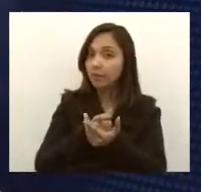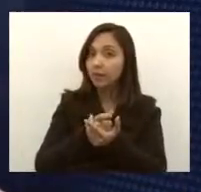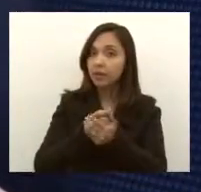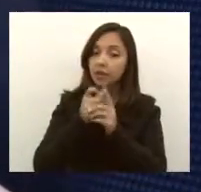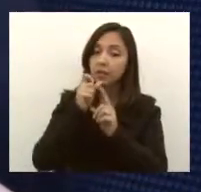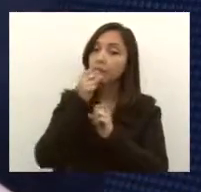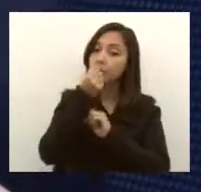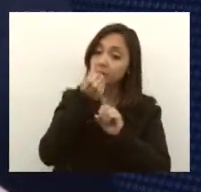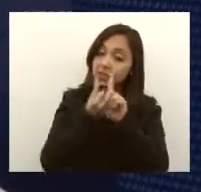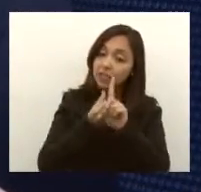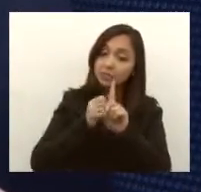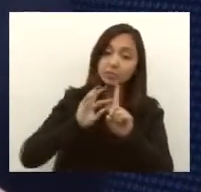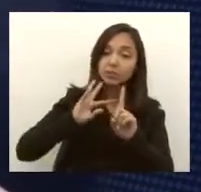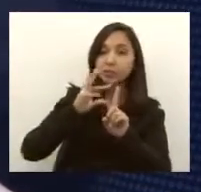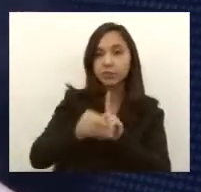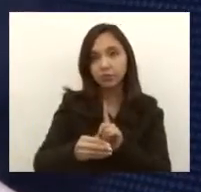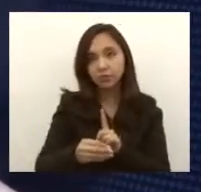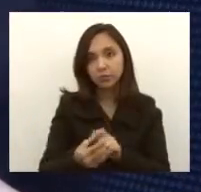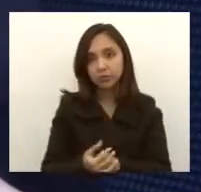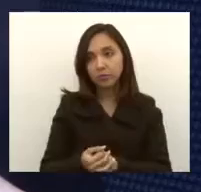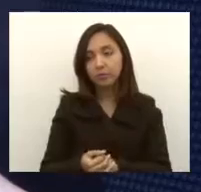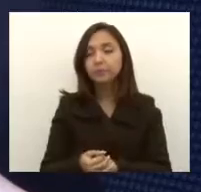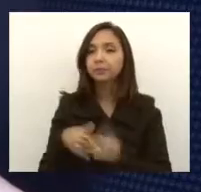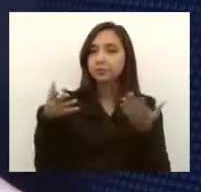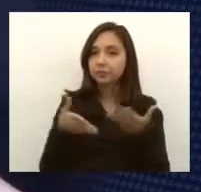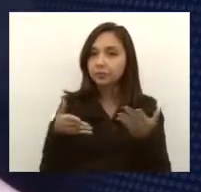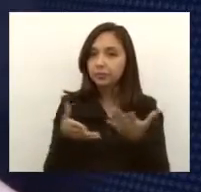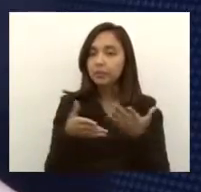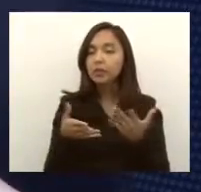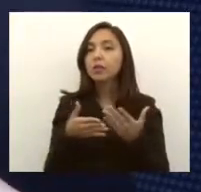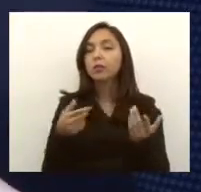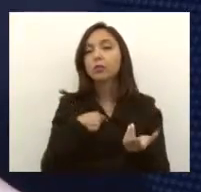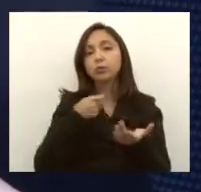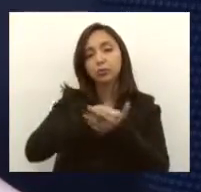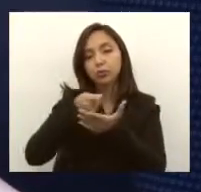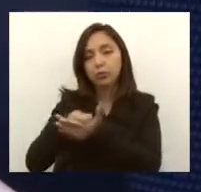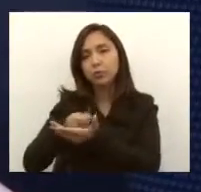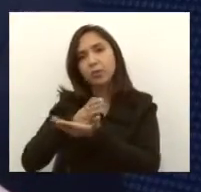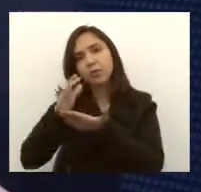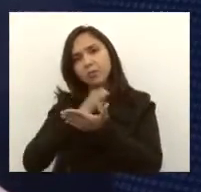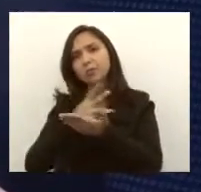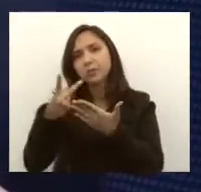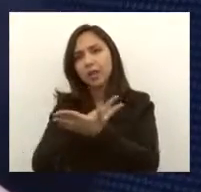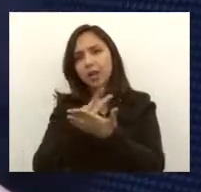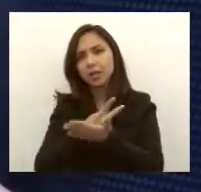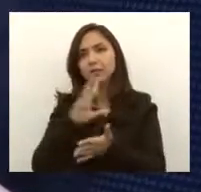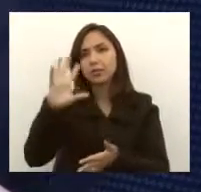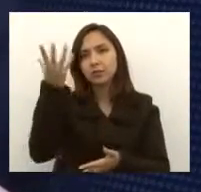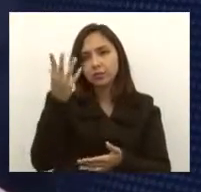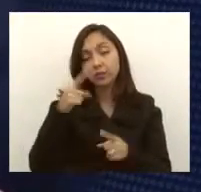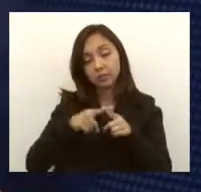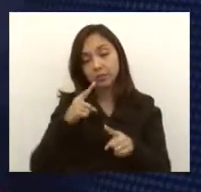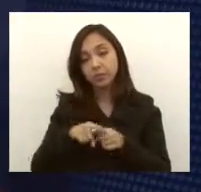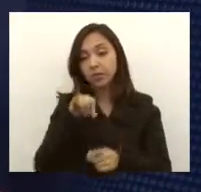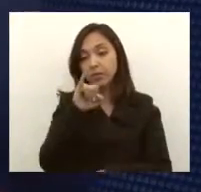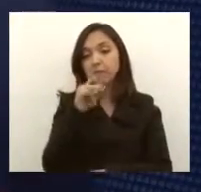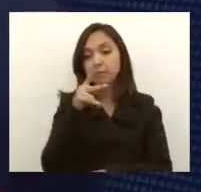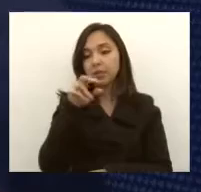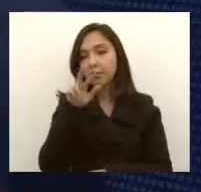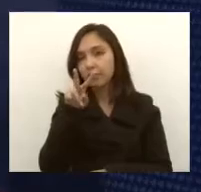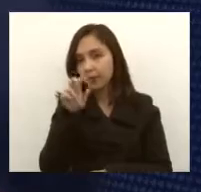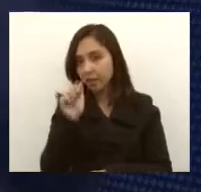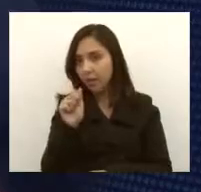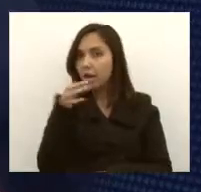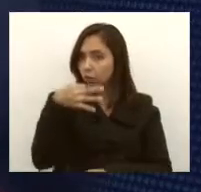semestre inteiro, de 6 meses. Então eu tenho cobrado a Secretaria de Finanças e algumas injustiças que acontecem, tá? Porque o IPVA é